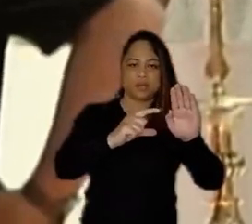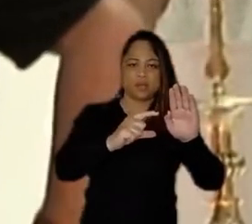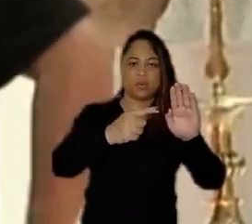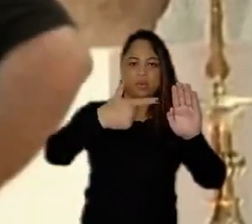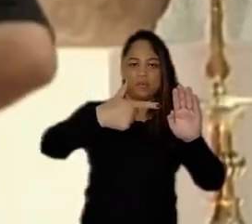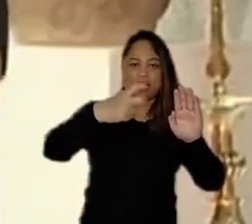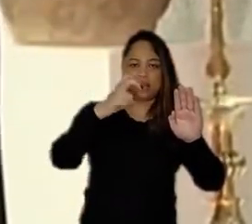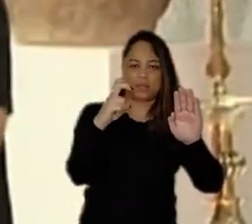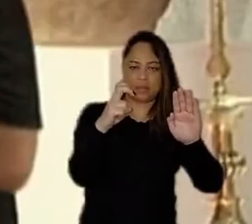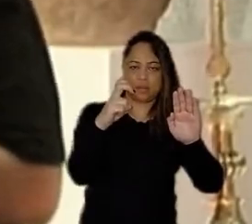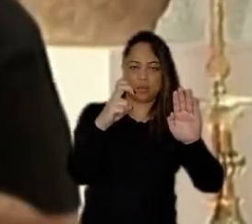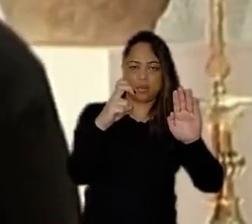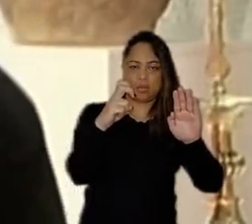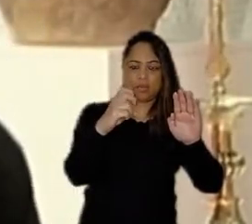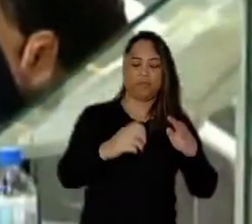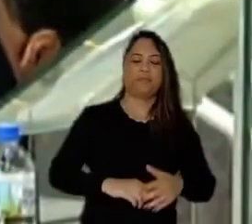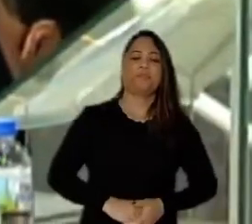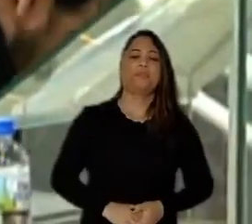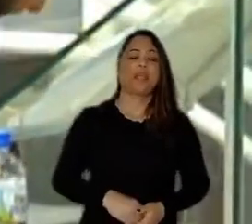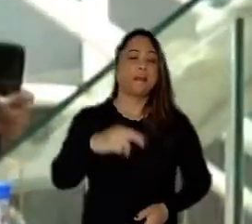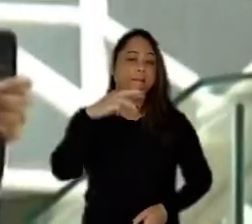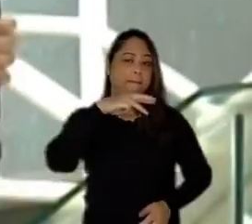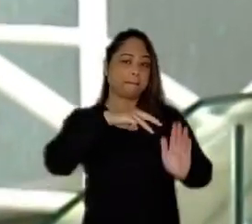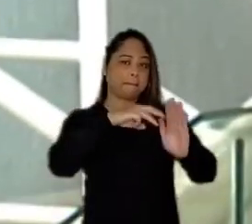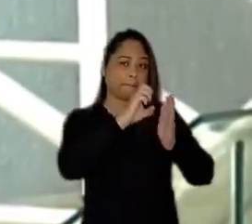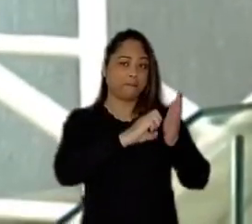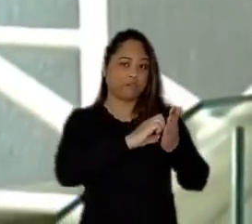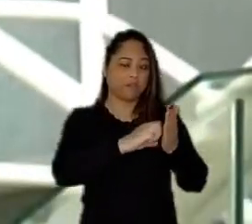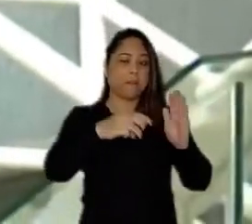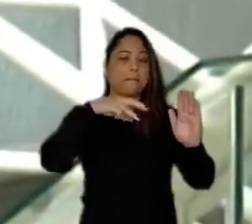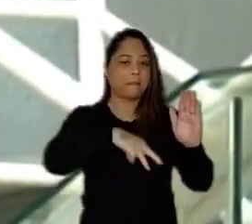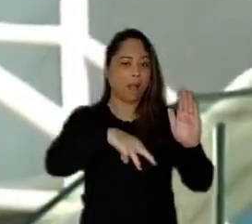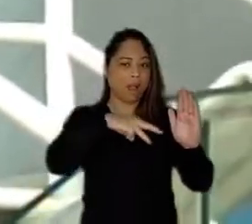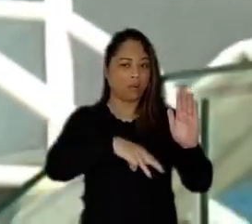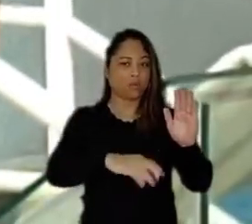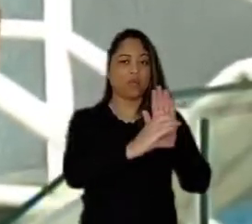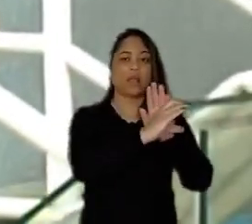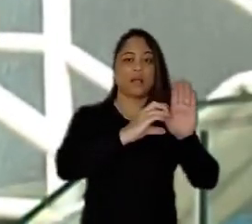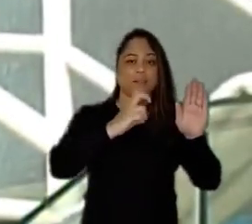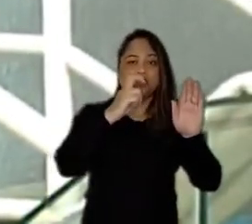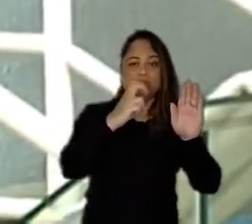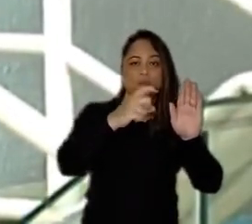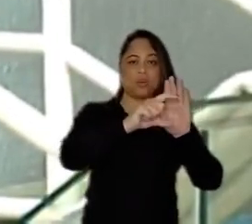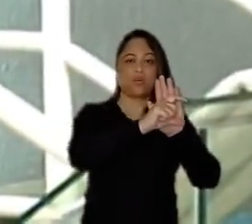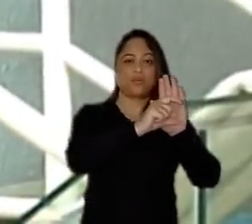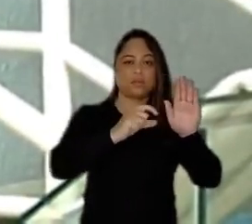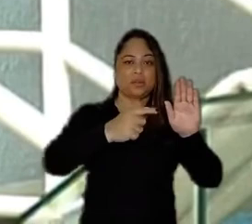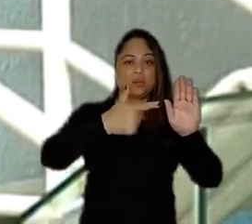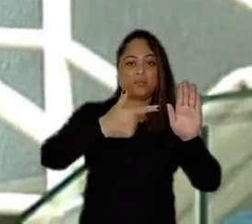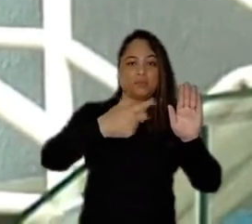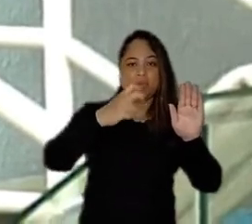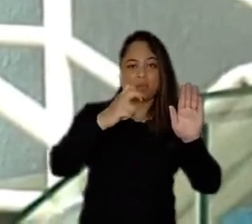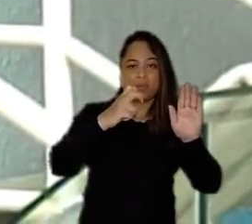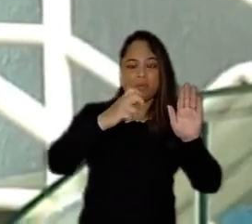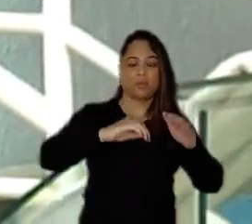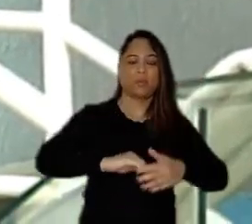versículo 25. Evangelho de São Marcos, capítulo 5, versículo